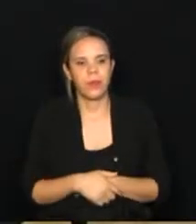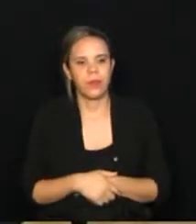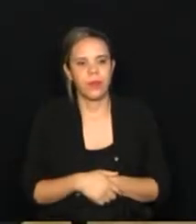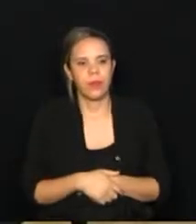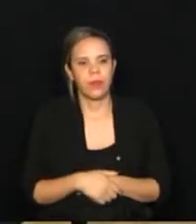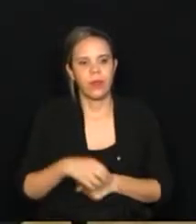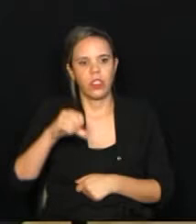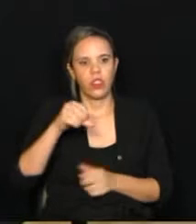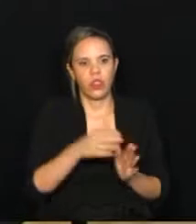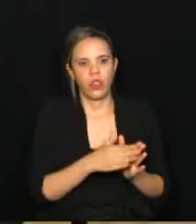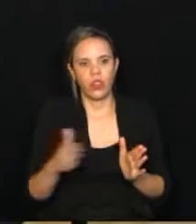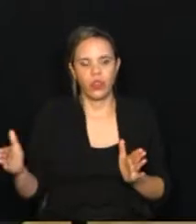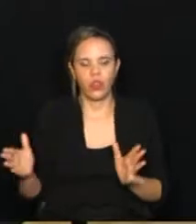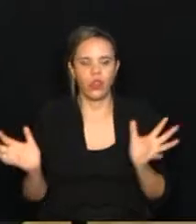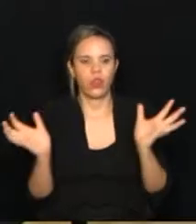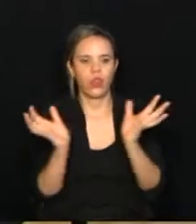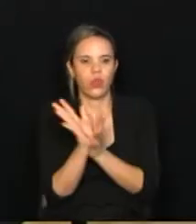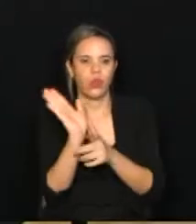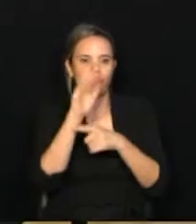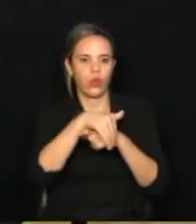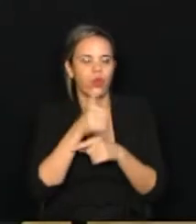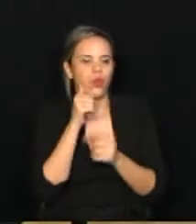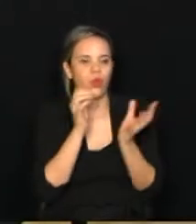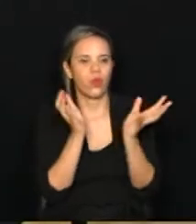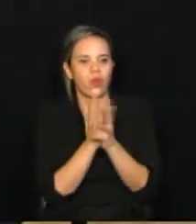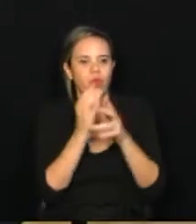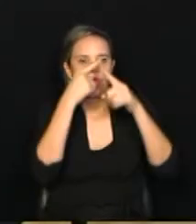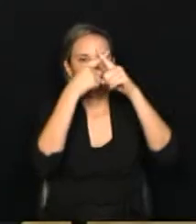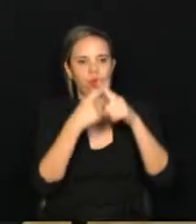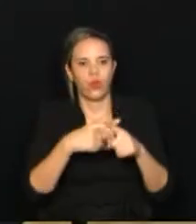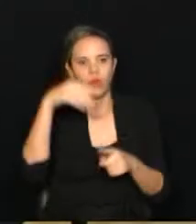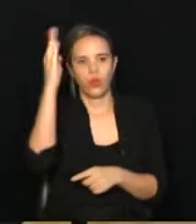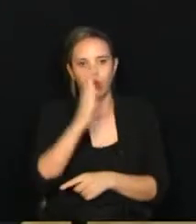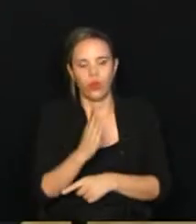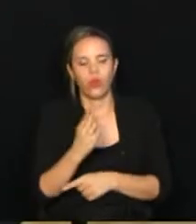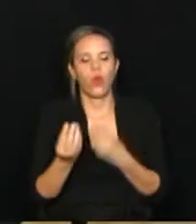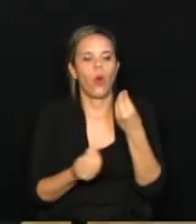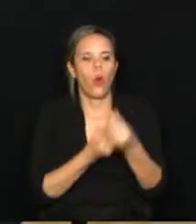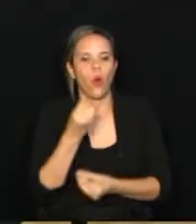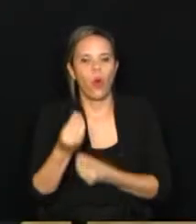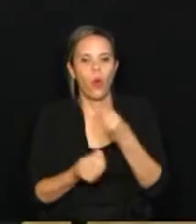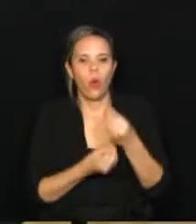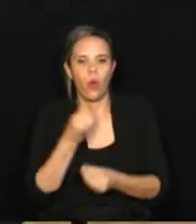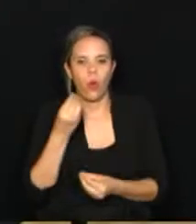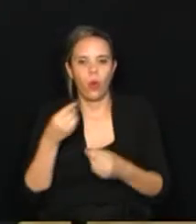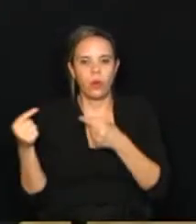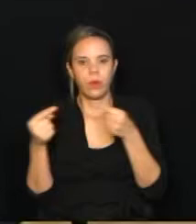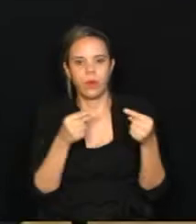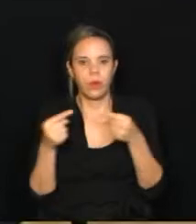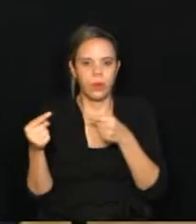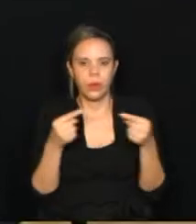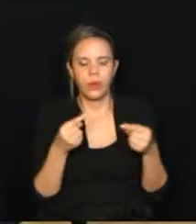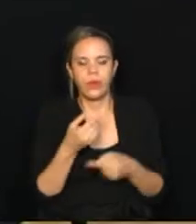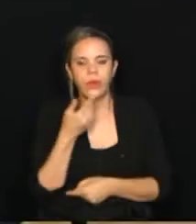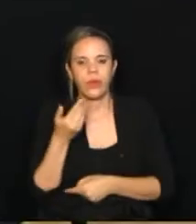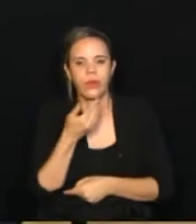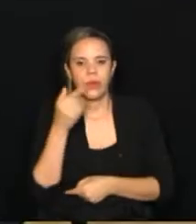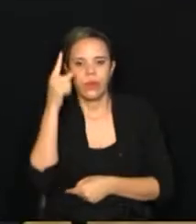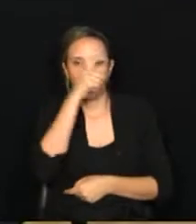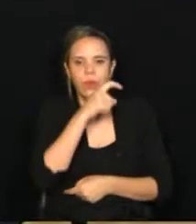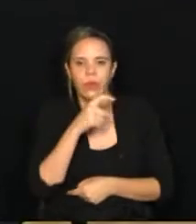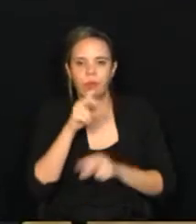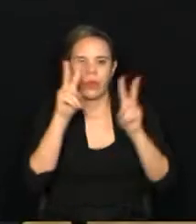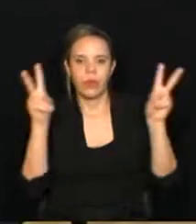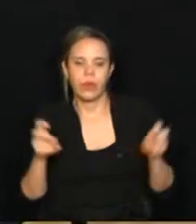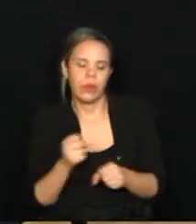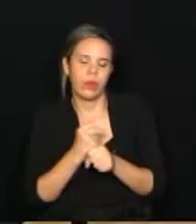9ª temporada da Liga de Basquete Feminino, esse torneio nacional, como tem sido essa competição? Mais fácil, mais difícil em relação